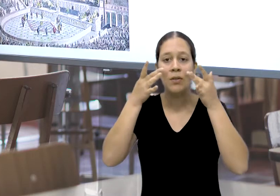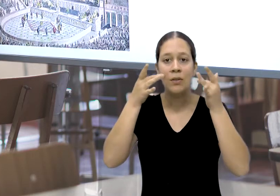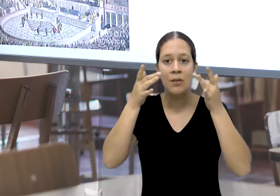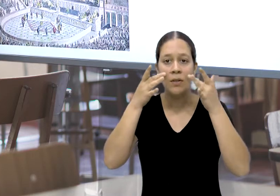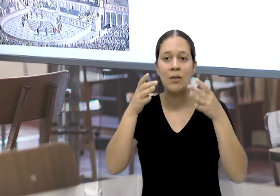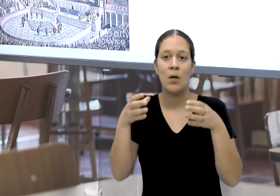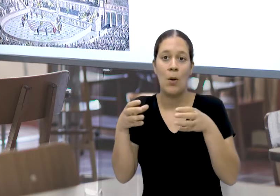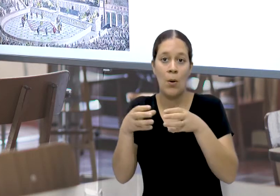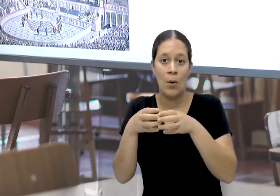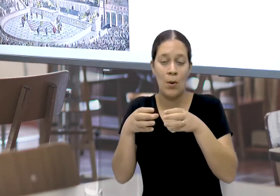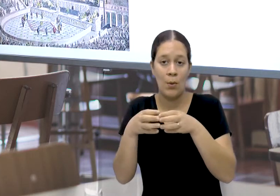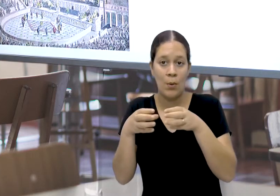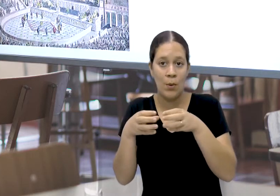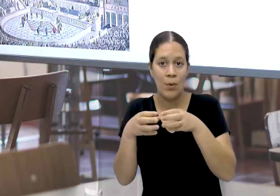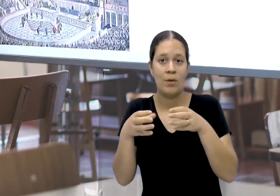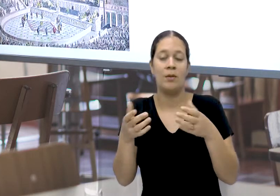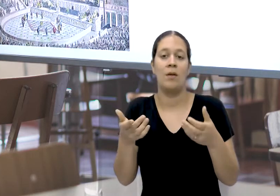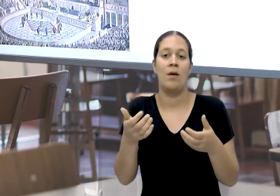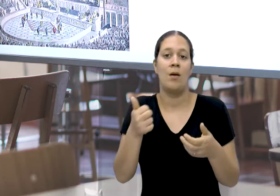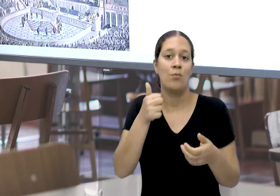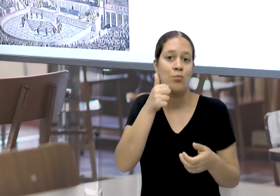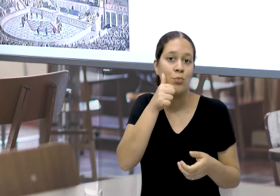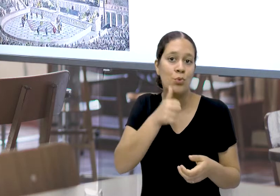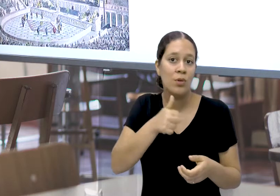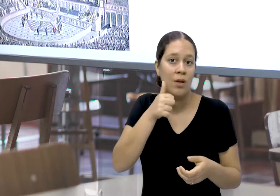comos. Comos.